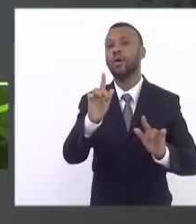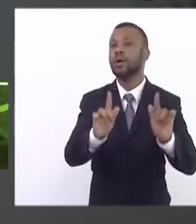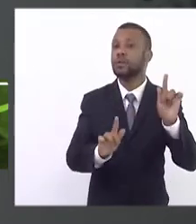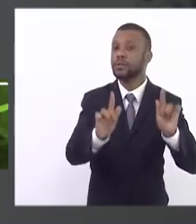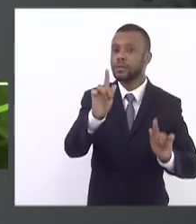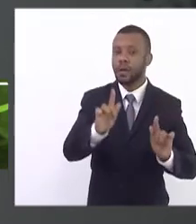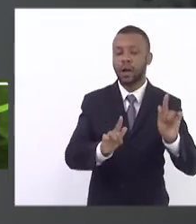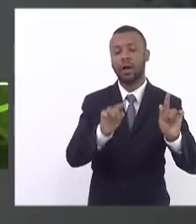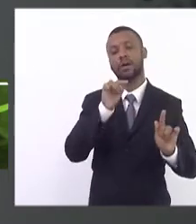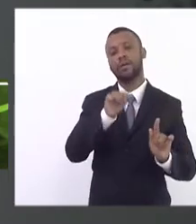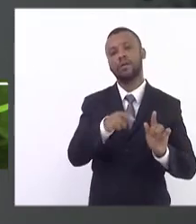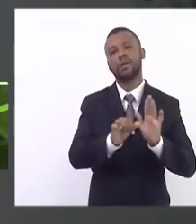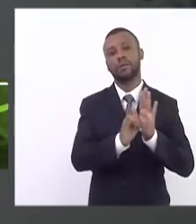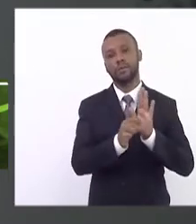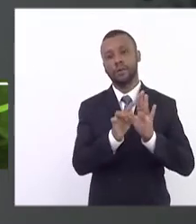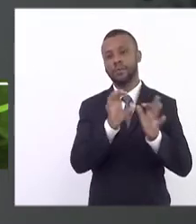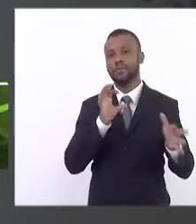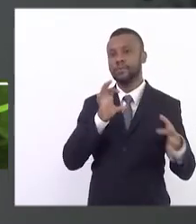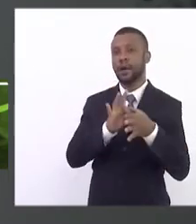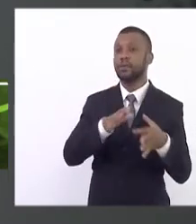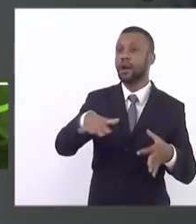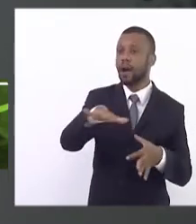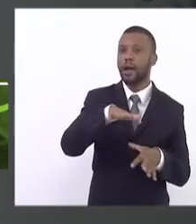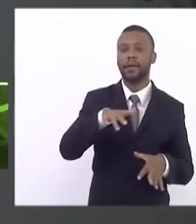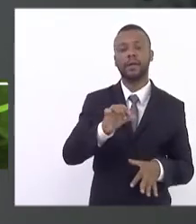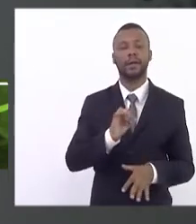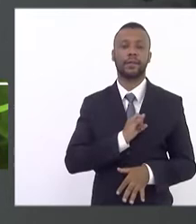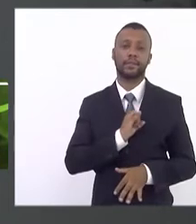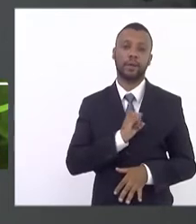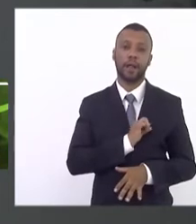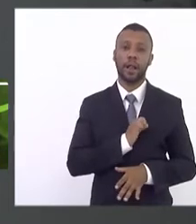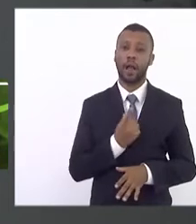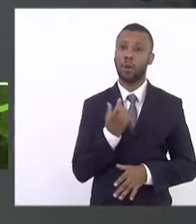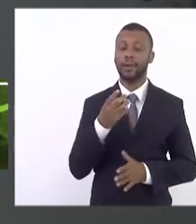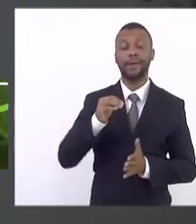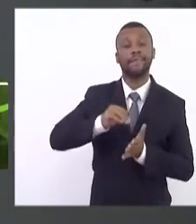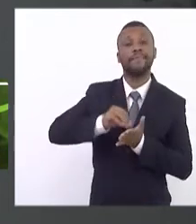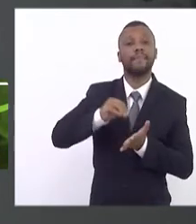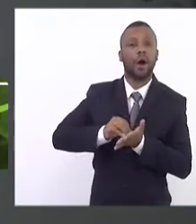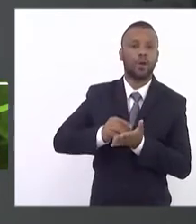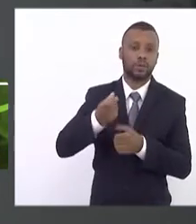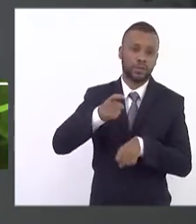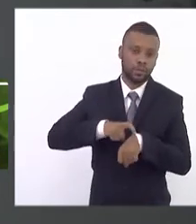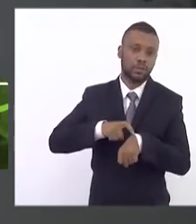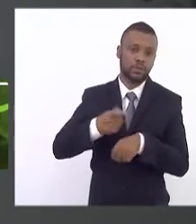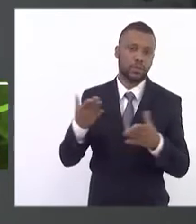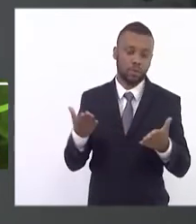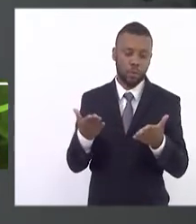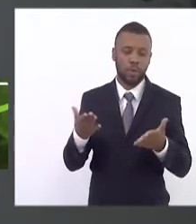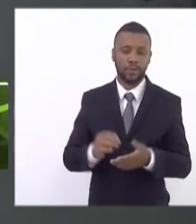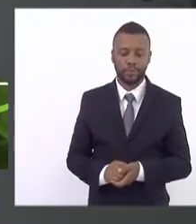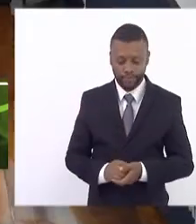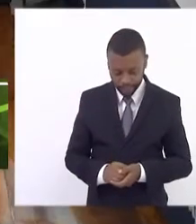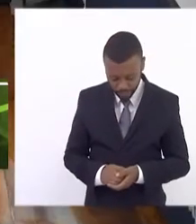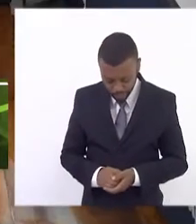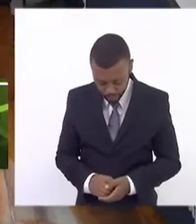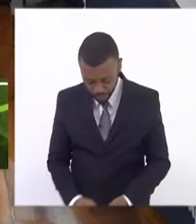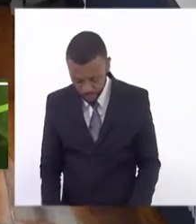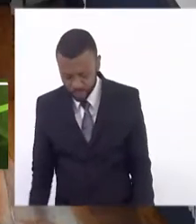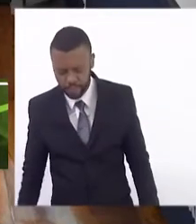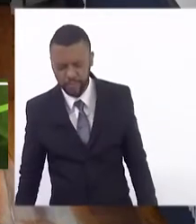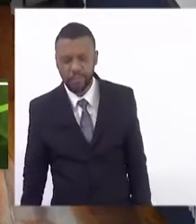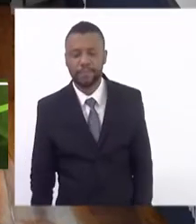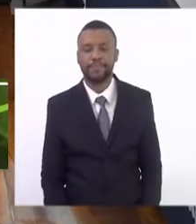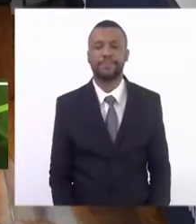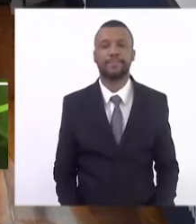licitação aí de Itaboraí. É a única pendência que nós temos hoje. Mas olha só, doutor,